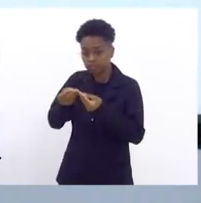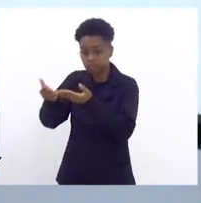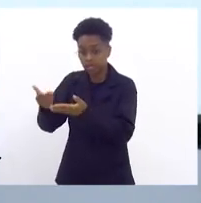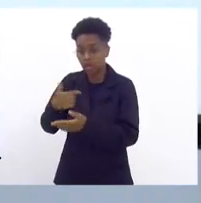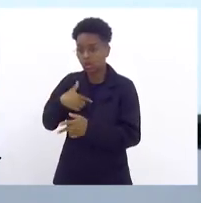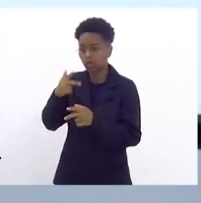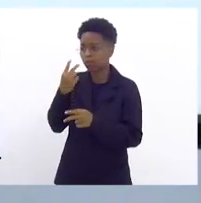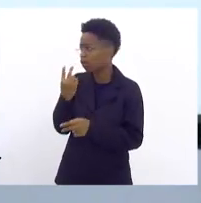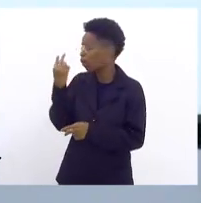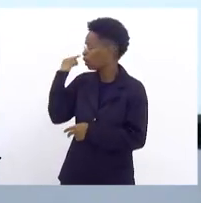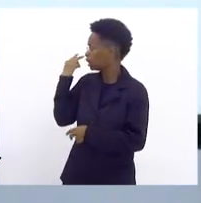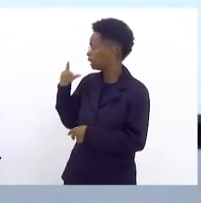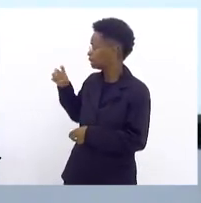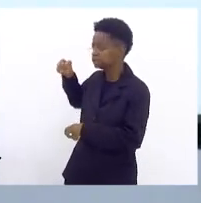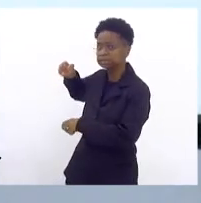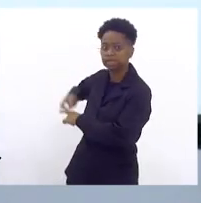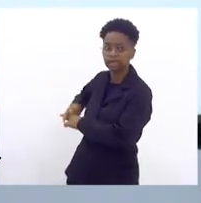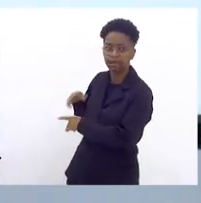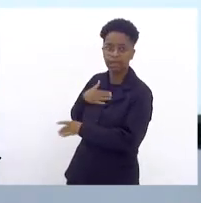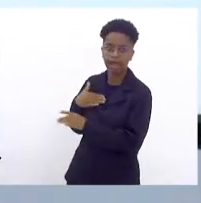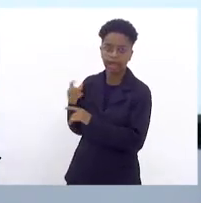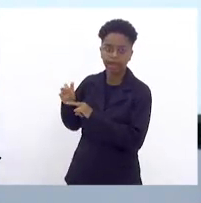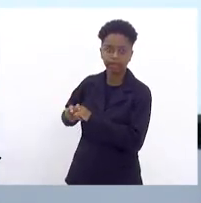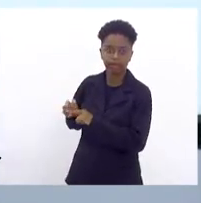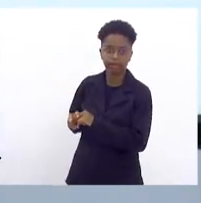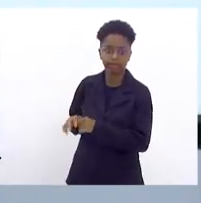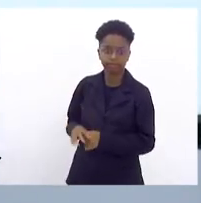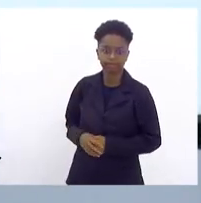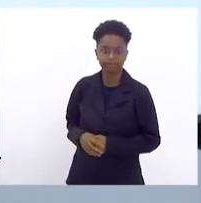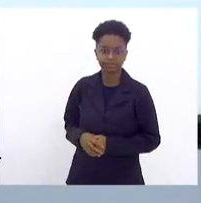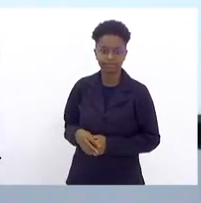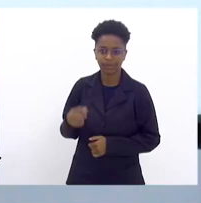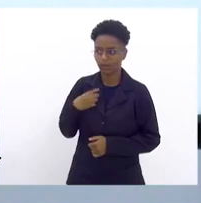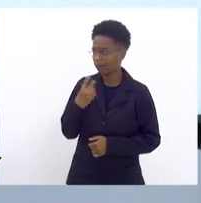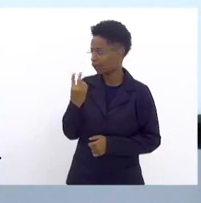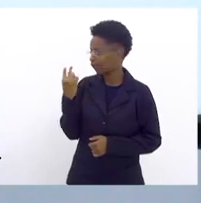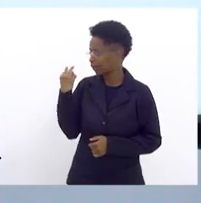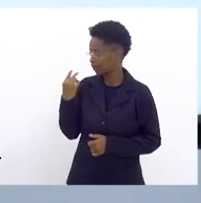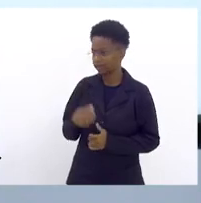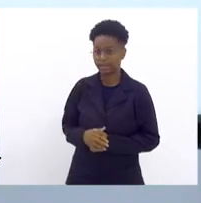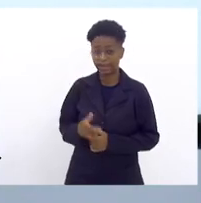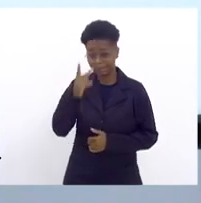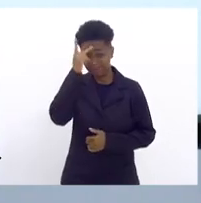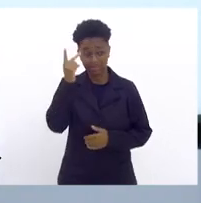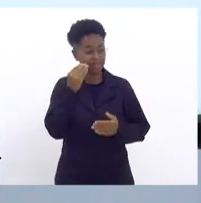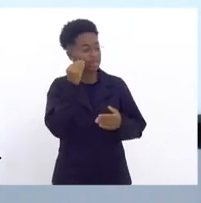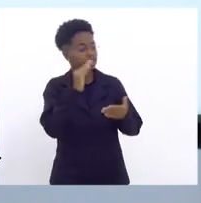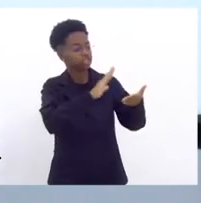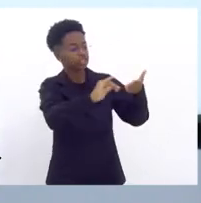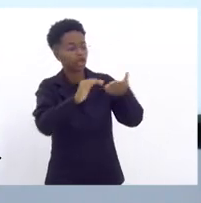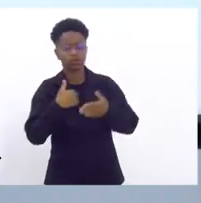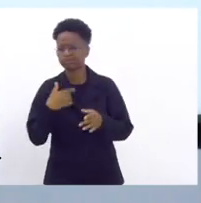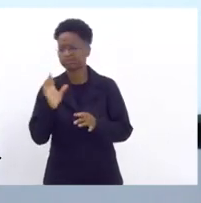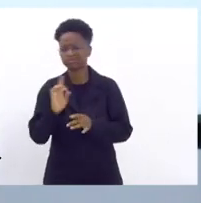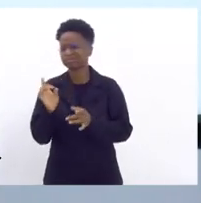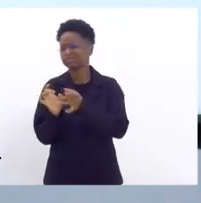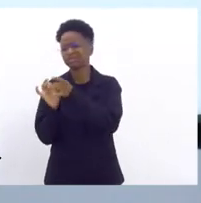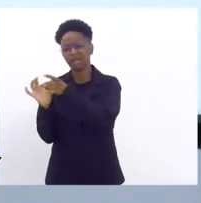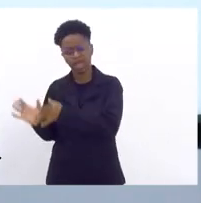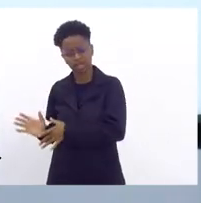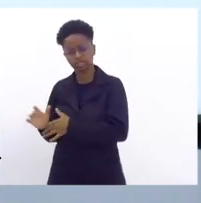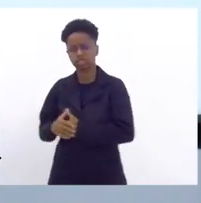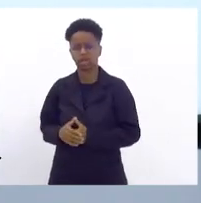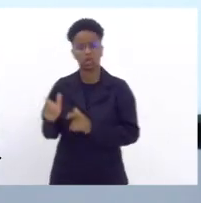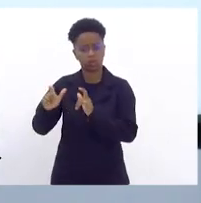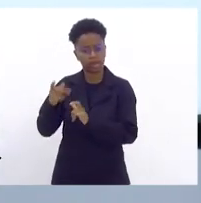tava sentado na cadeira do padre eu olhei aí as pessoas em volta tentando tirar eu falei deixa ela é o lugar